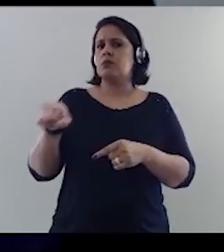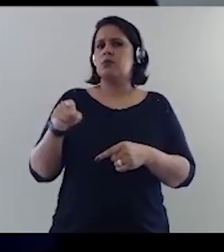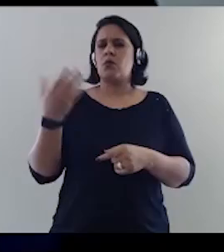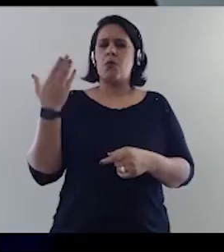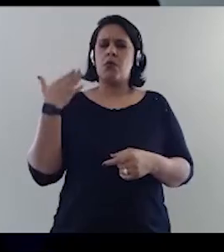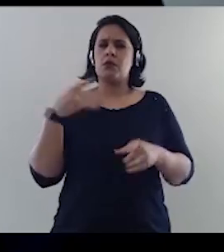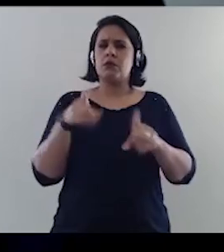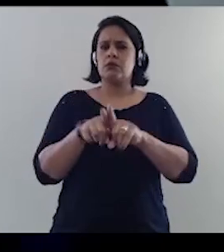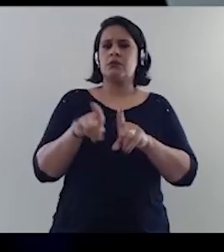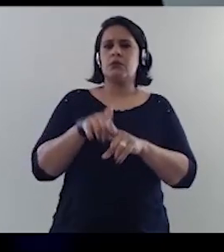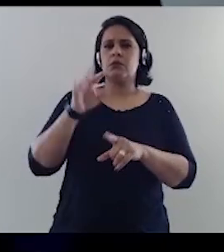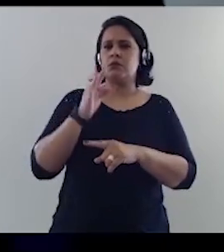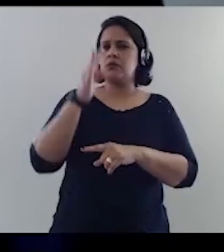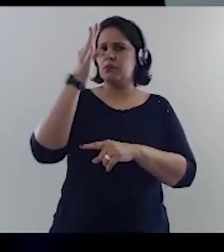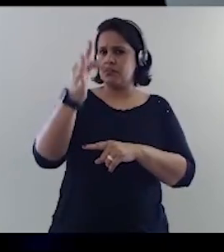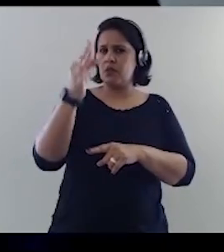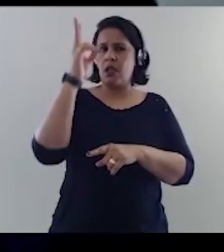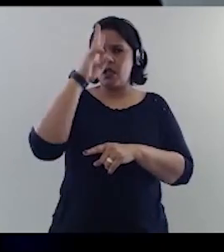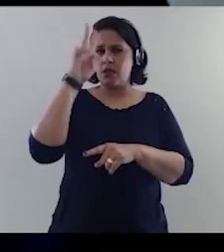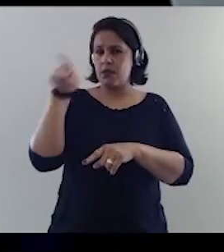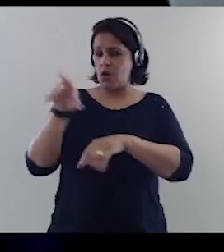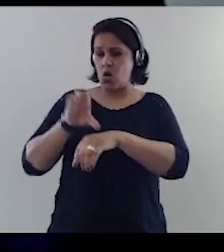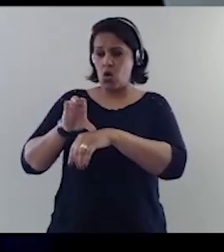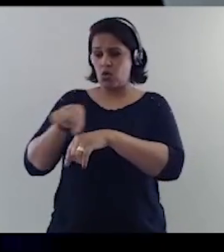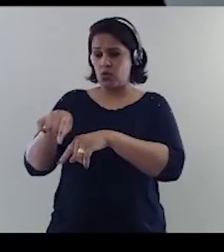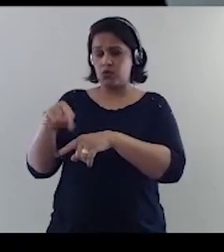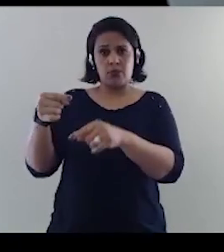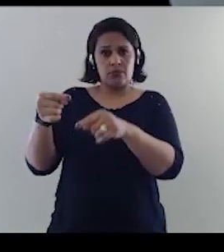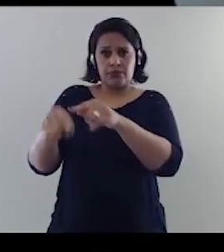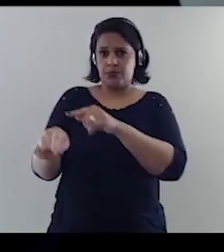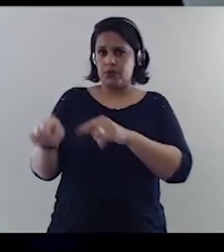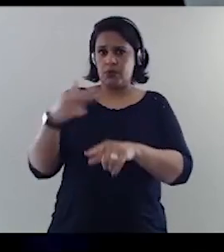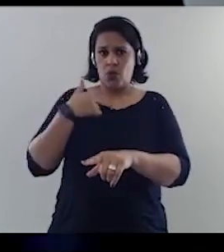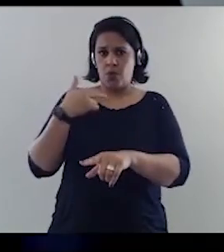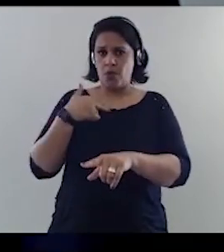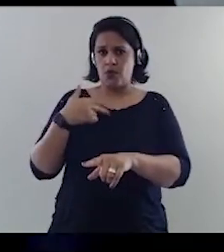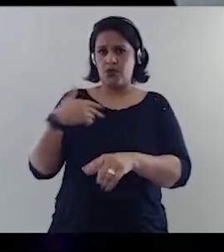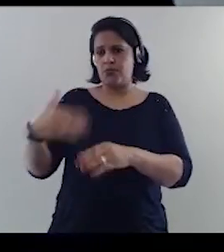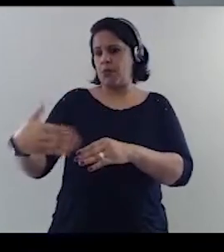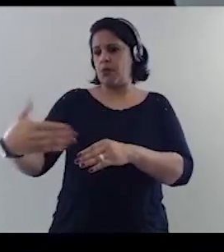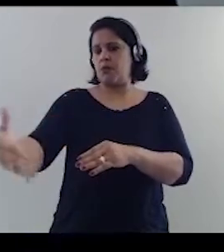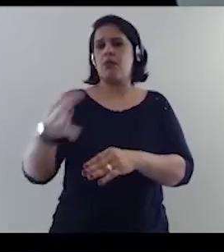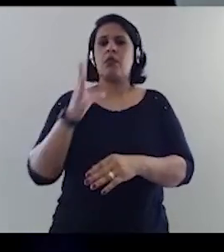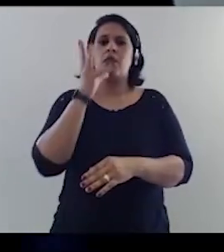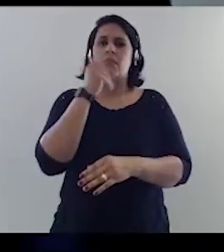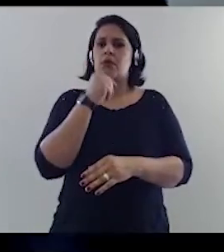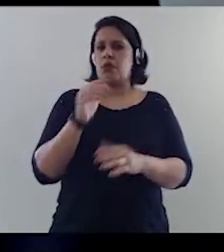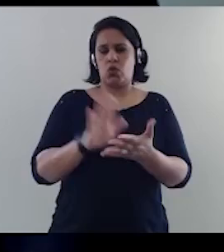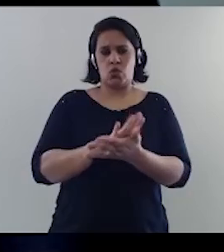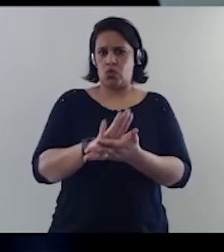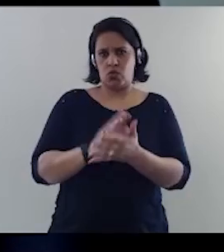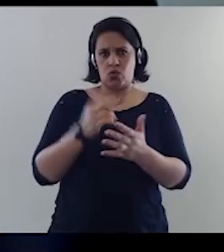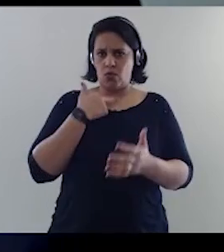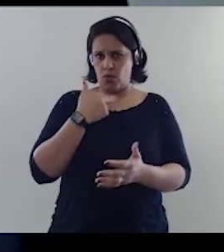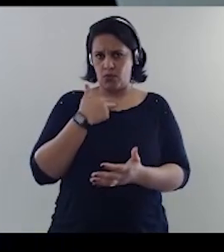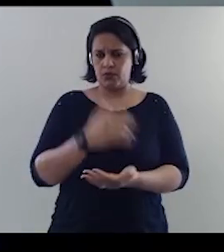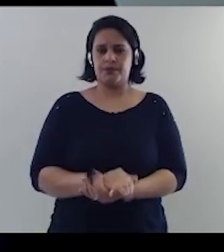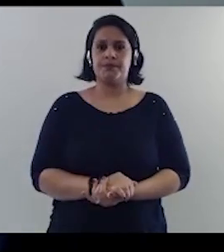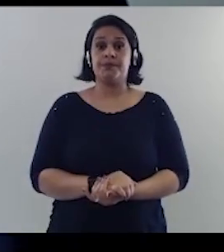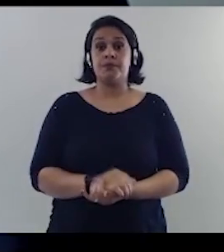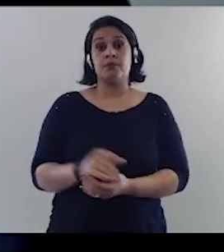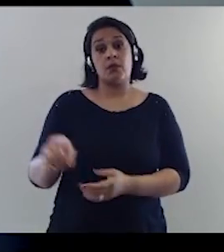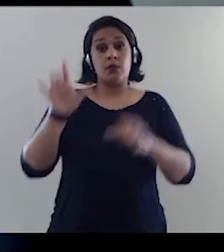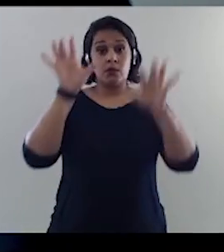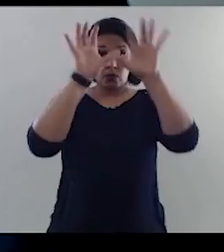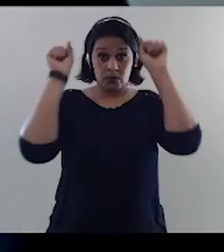até para o futuro, quebrando até com a Constituição, que não permite, como no Brasil, que possam ser postergados para o futuro os efeitos de uma decisão de inconstitucionalidade. O